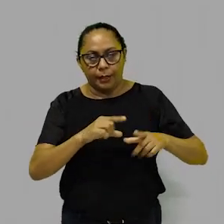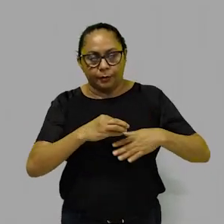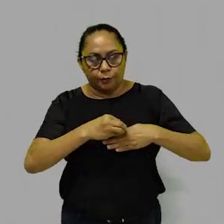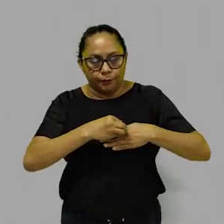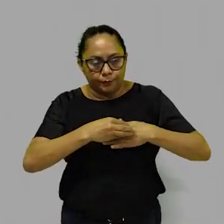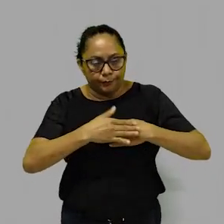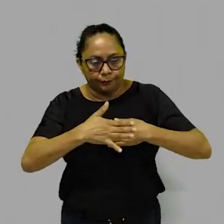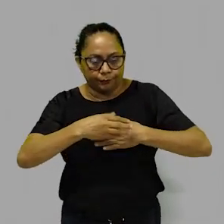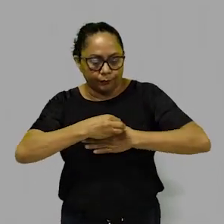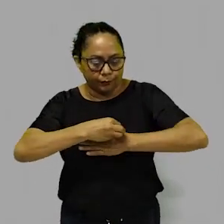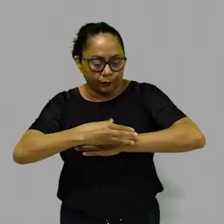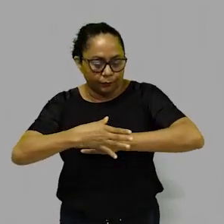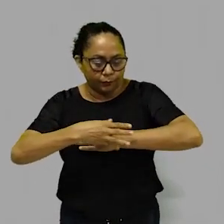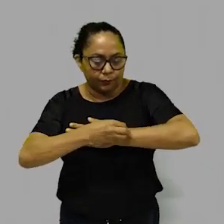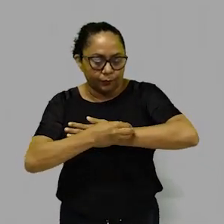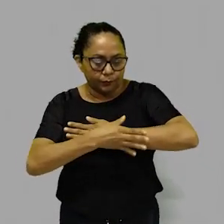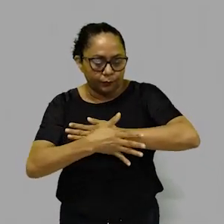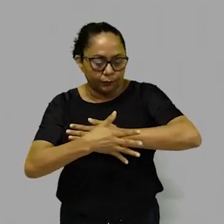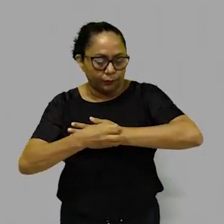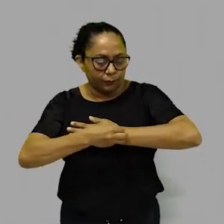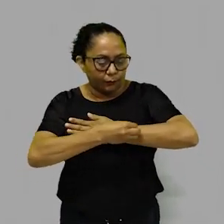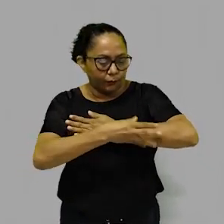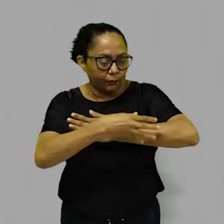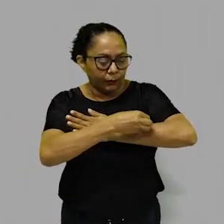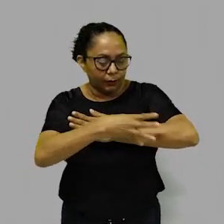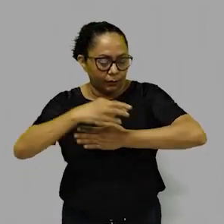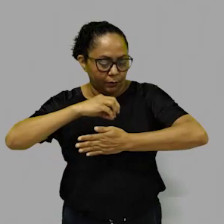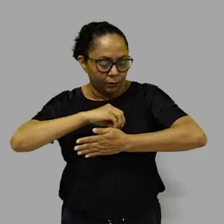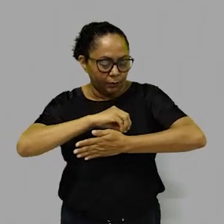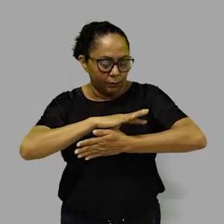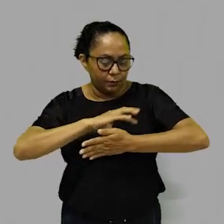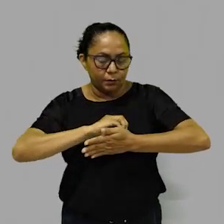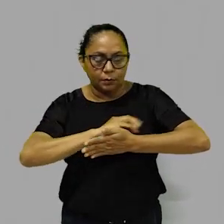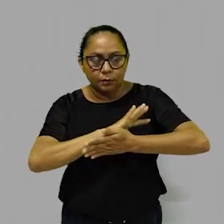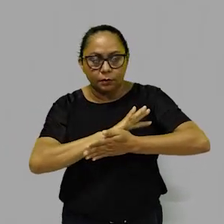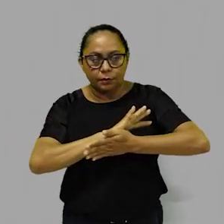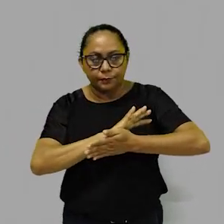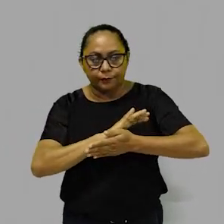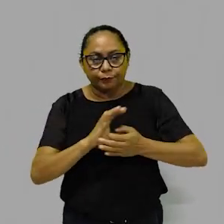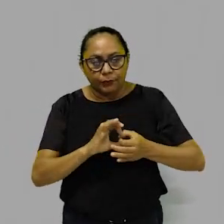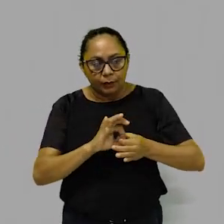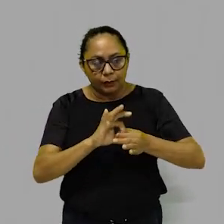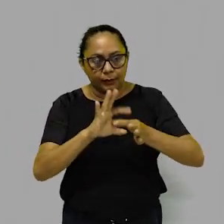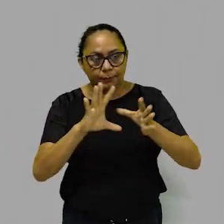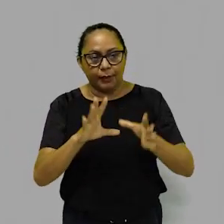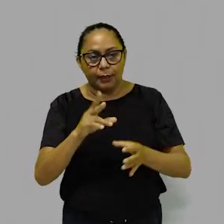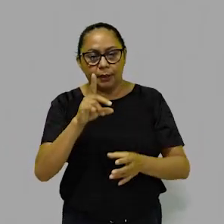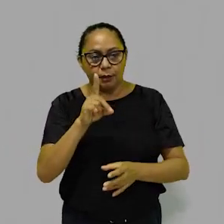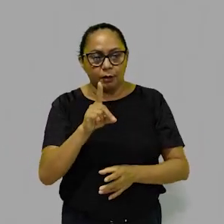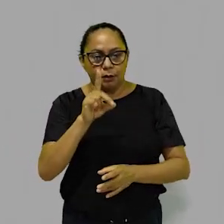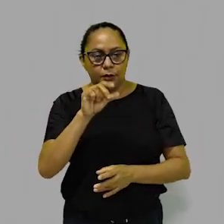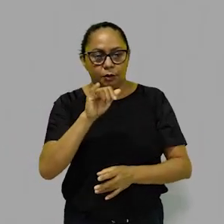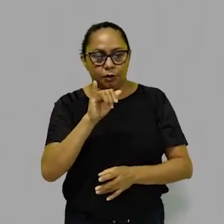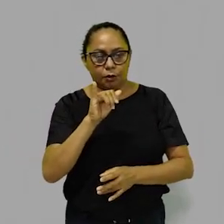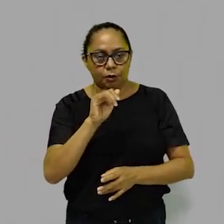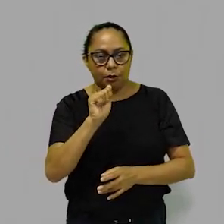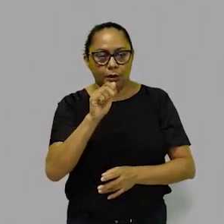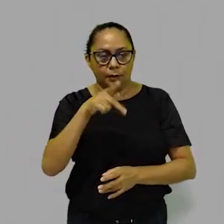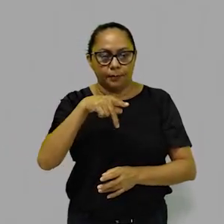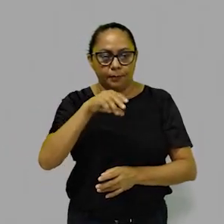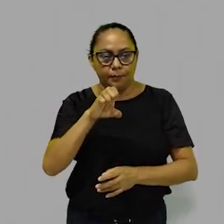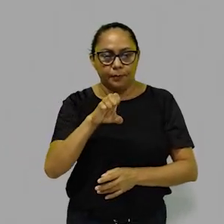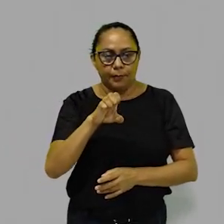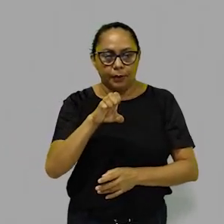só, a histamina exercendo uma vasodilatação e permitindo a diapedese. O que é diapedese,